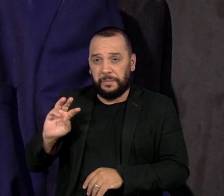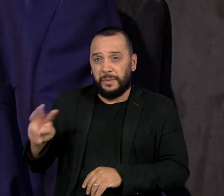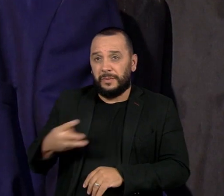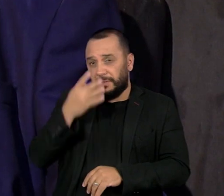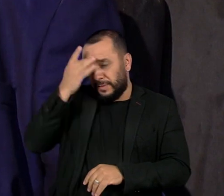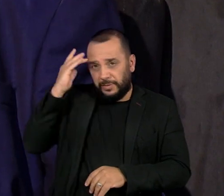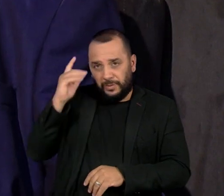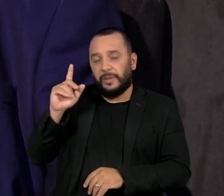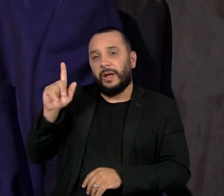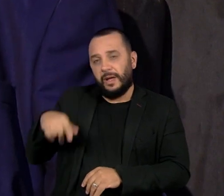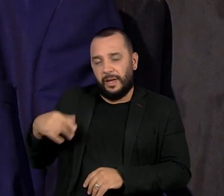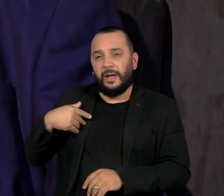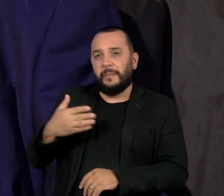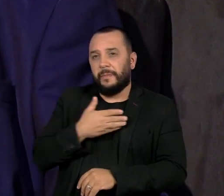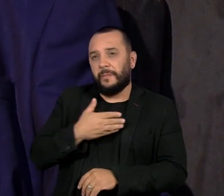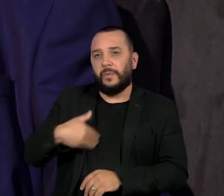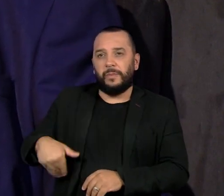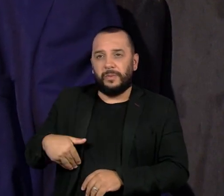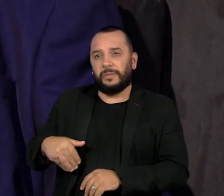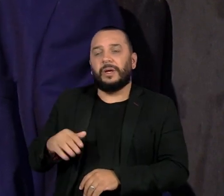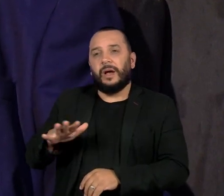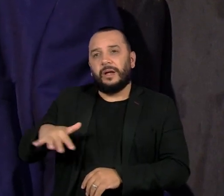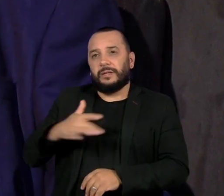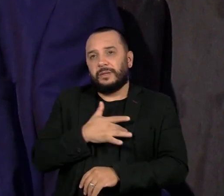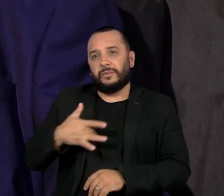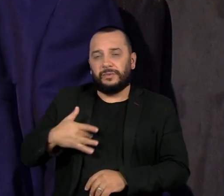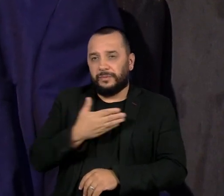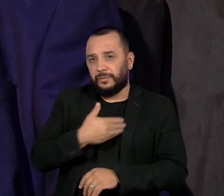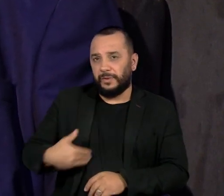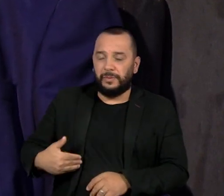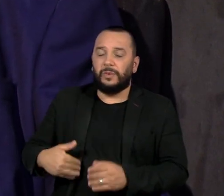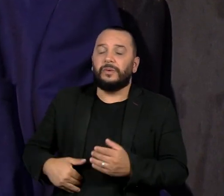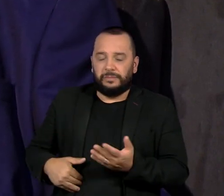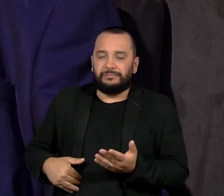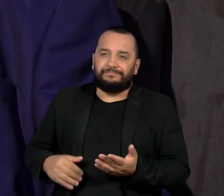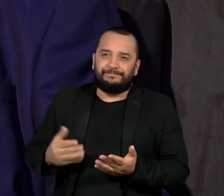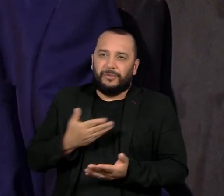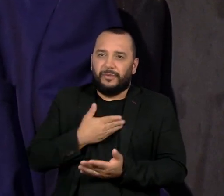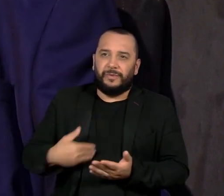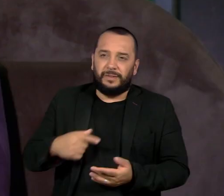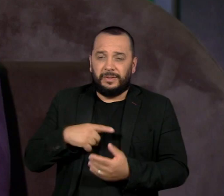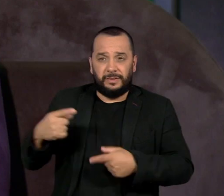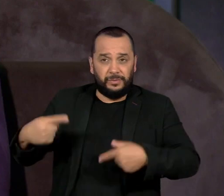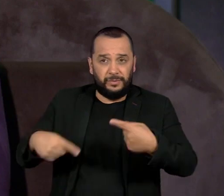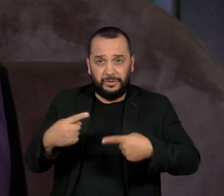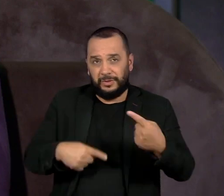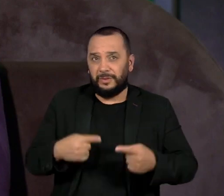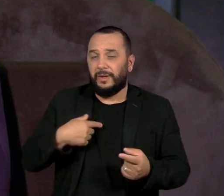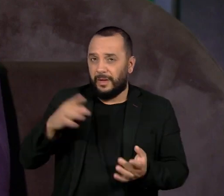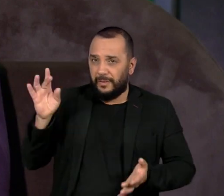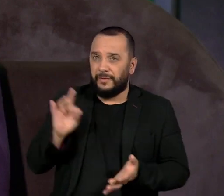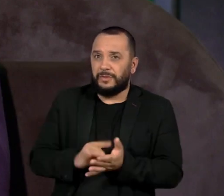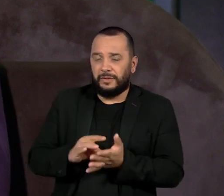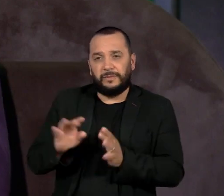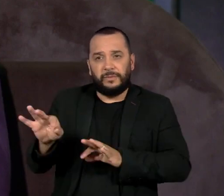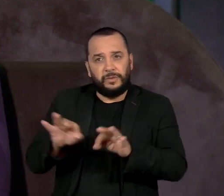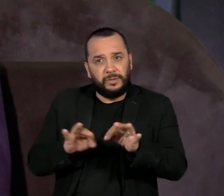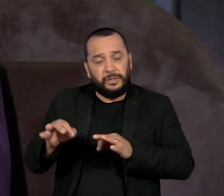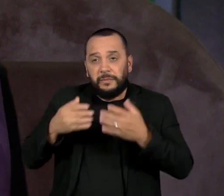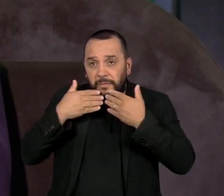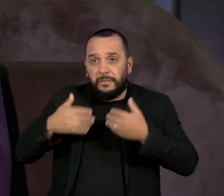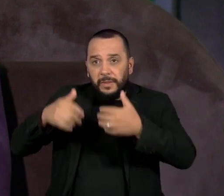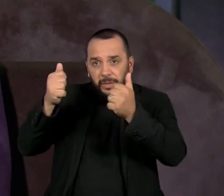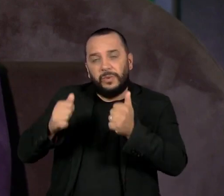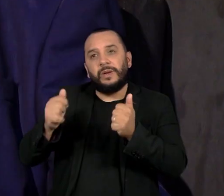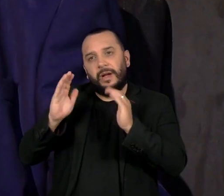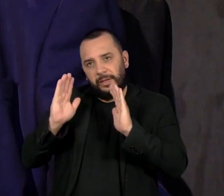estão no sistema público. Então, o governo tem discutido isso de maneira efetiva, desenvolvendo projetos para melhorar essa produtividade no sistema como um